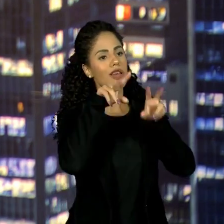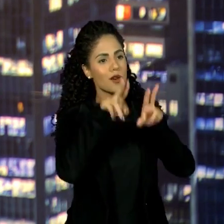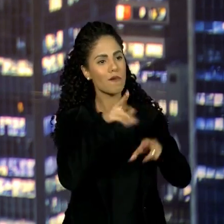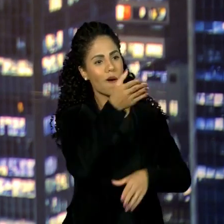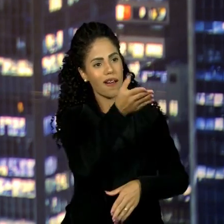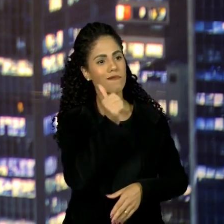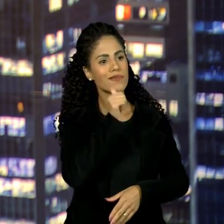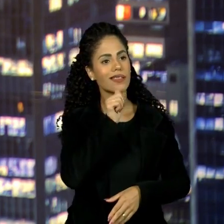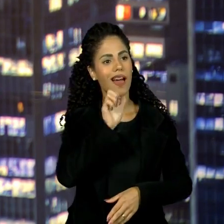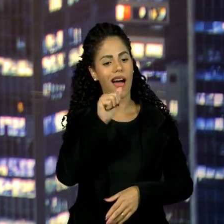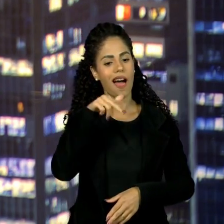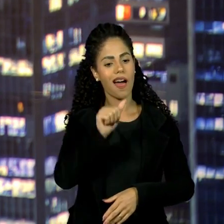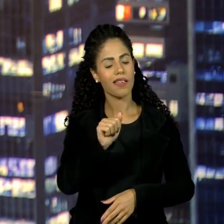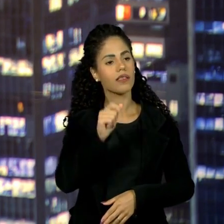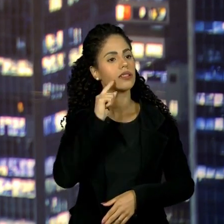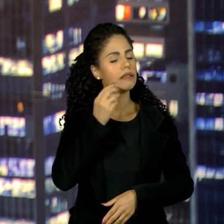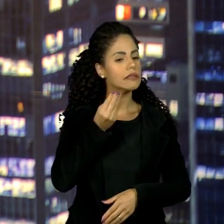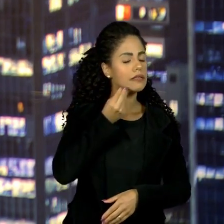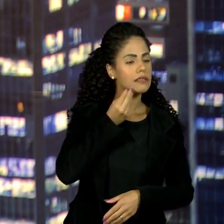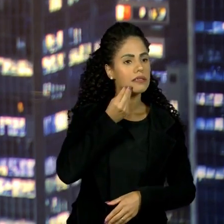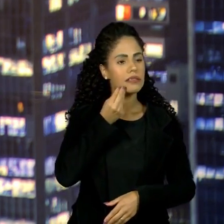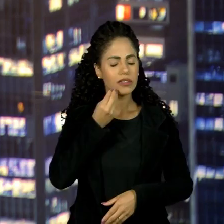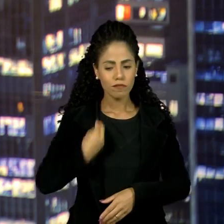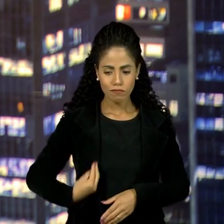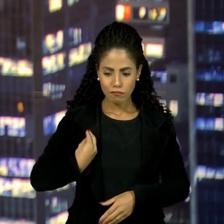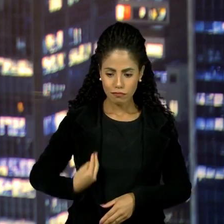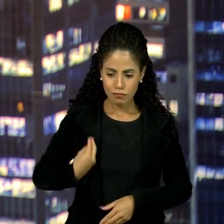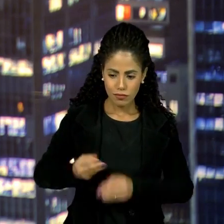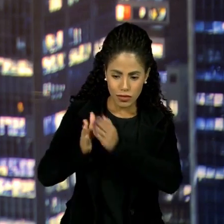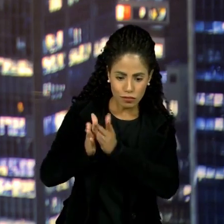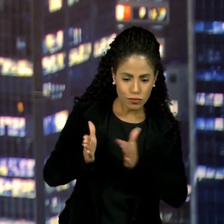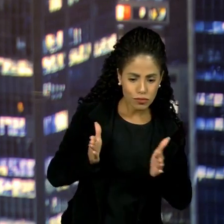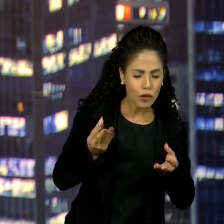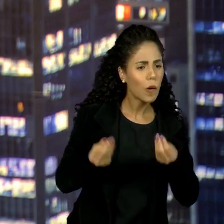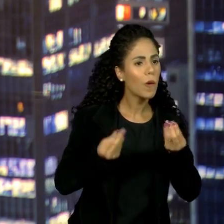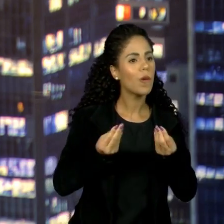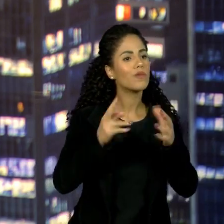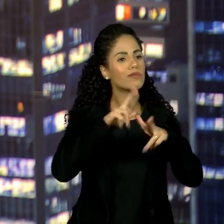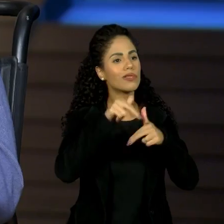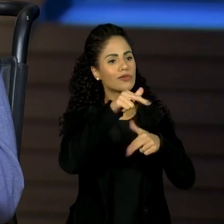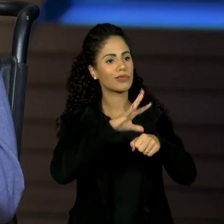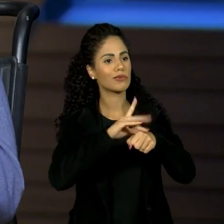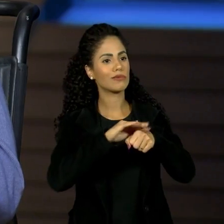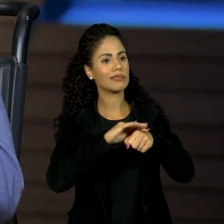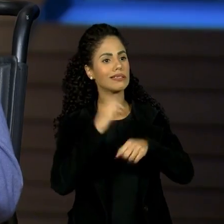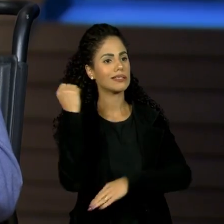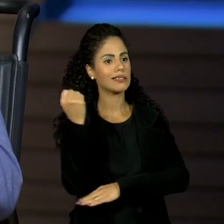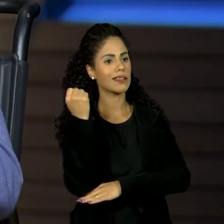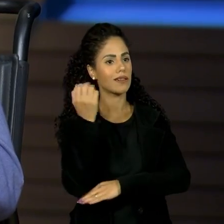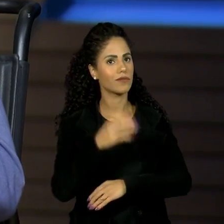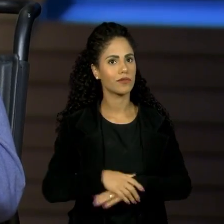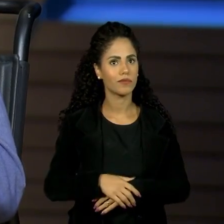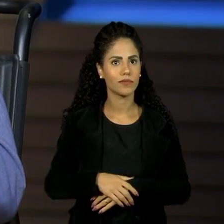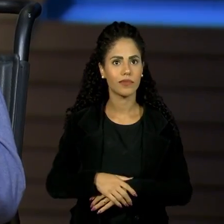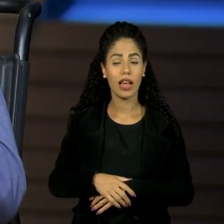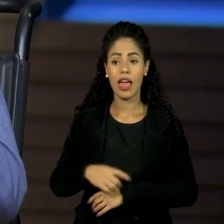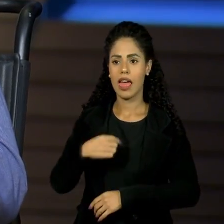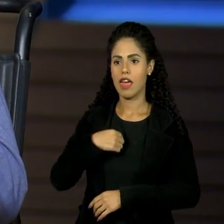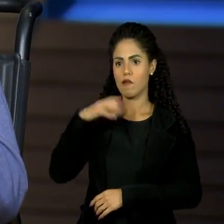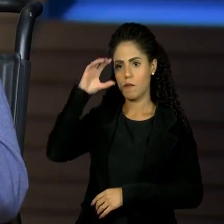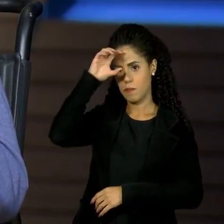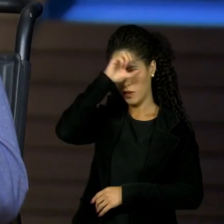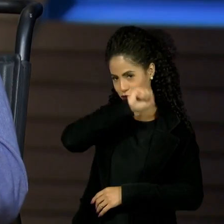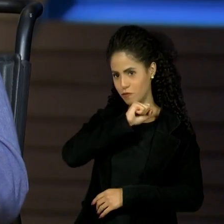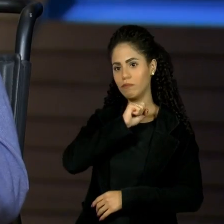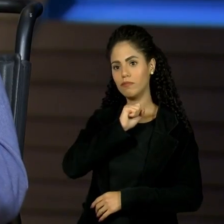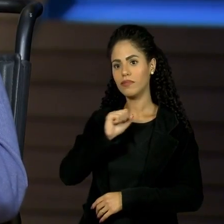Michele, lidando com a própria finitude, com um diagnóstico de uma doença grave? Aprendi, inclusive, com a Ana Mi. A Ana Mi era minha amiga, né, e